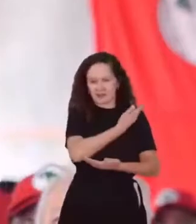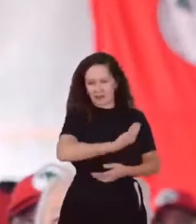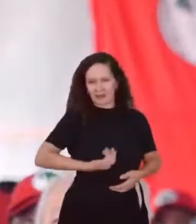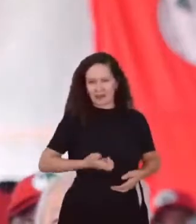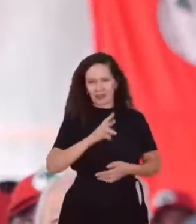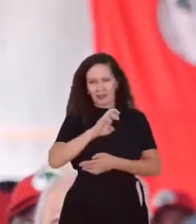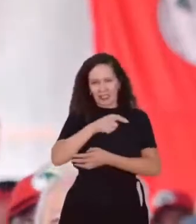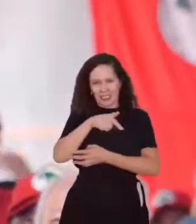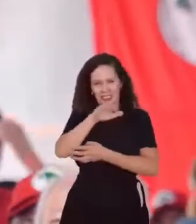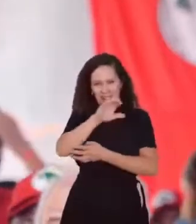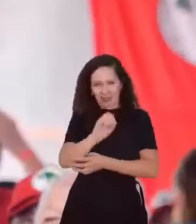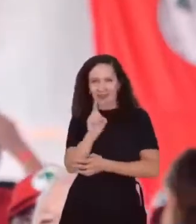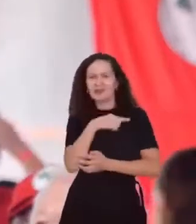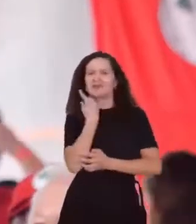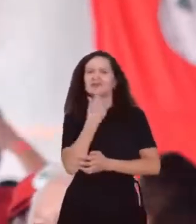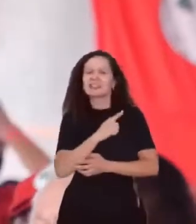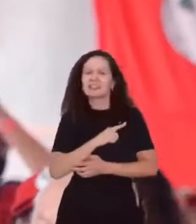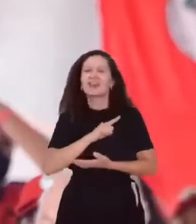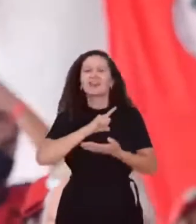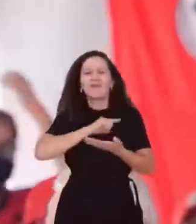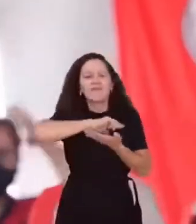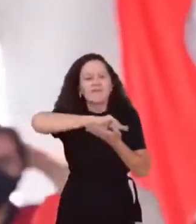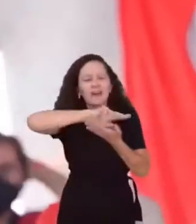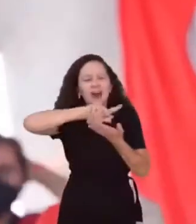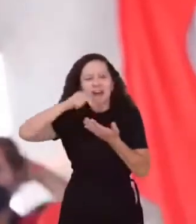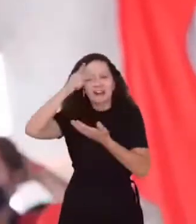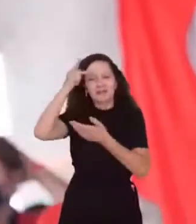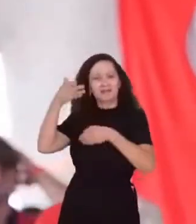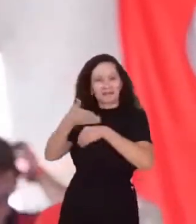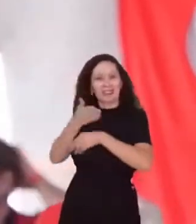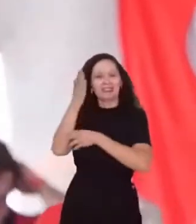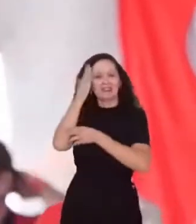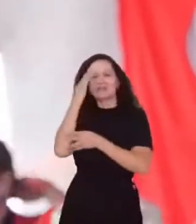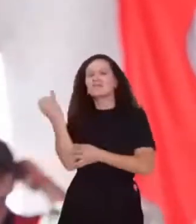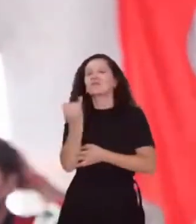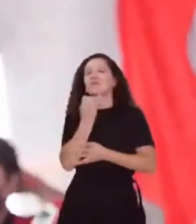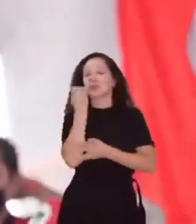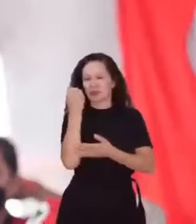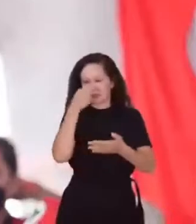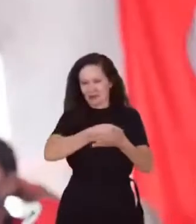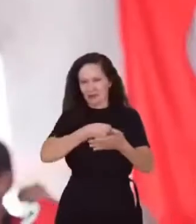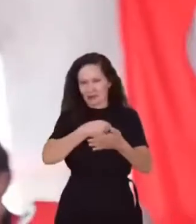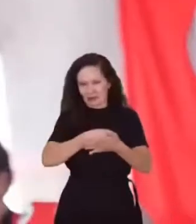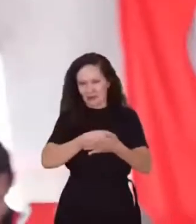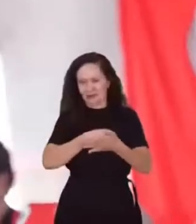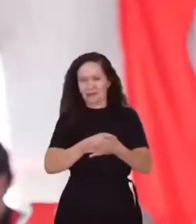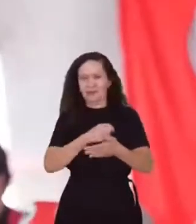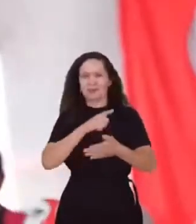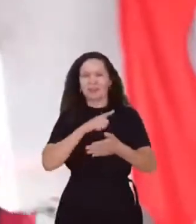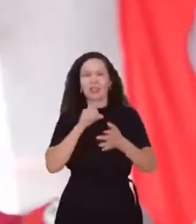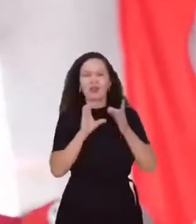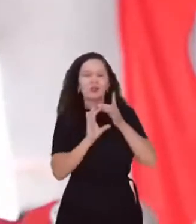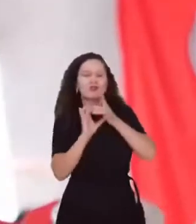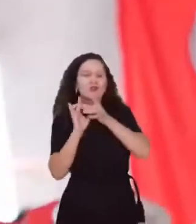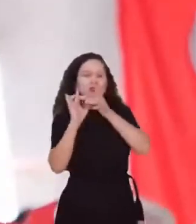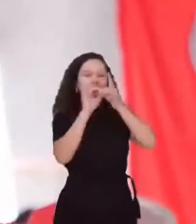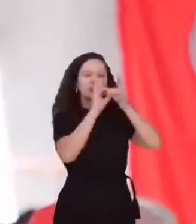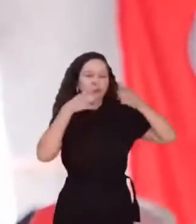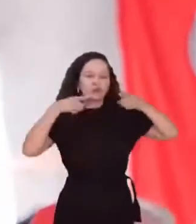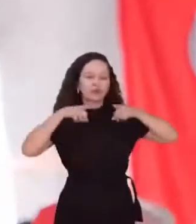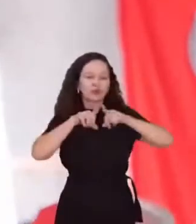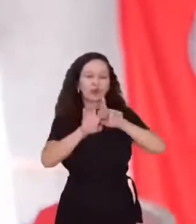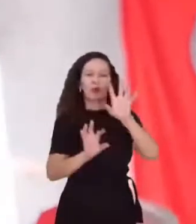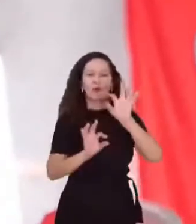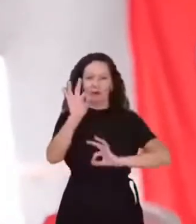tínhamos muita gente que sabe da importância da luta. Então, nós temos que estar organizados e temos que formar o nosso